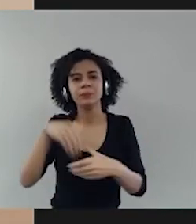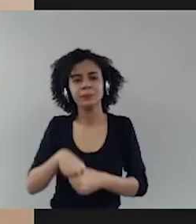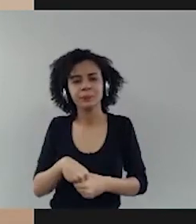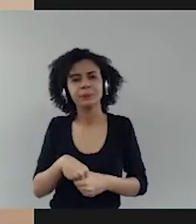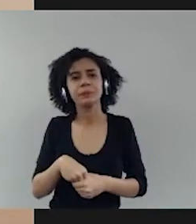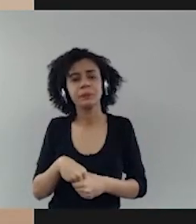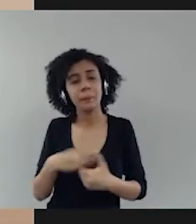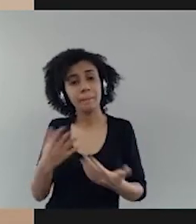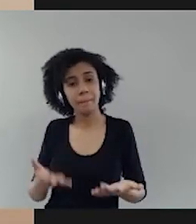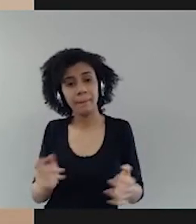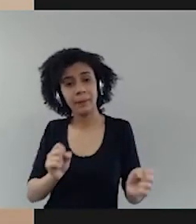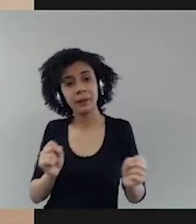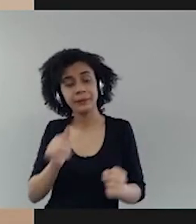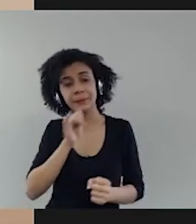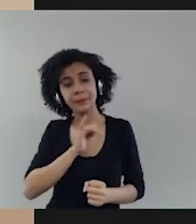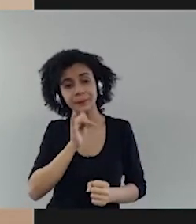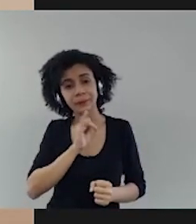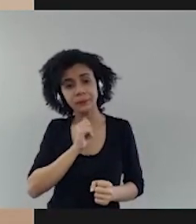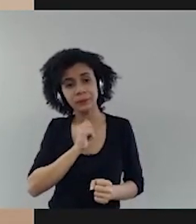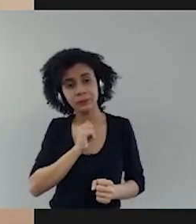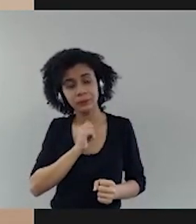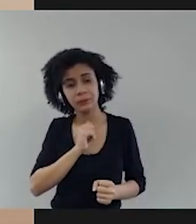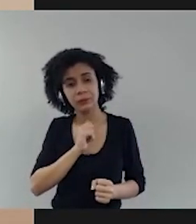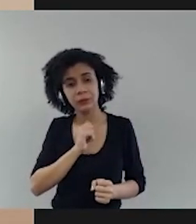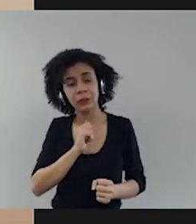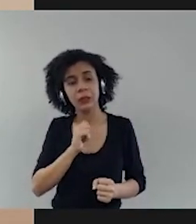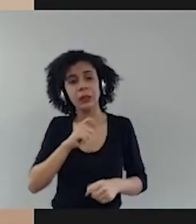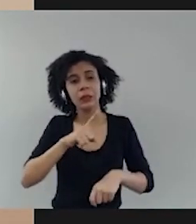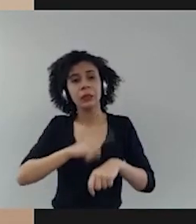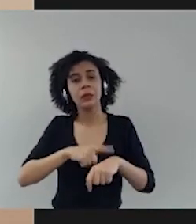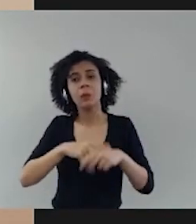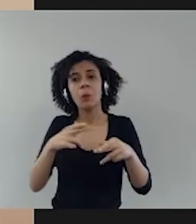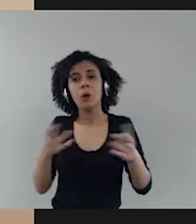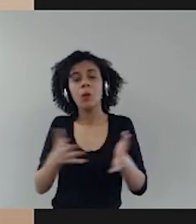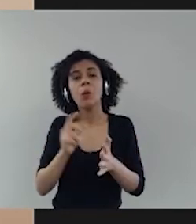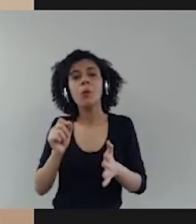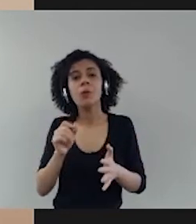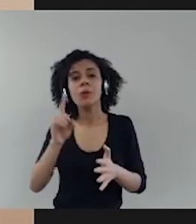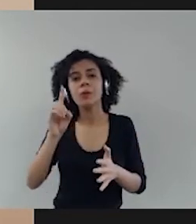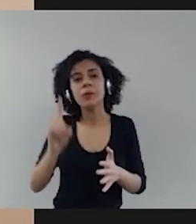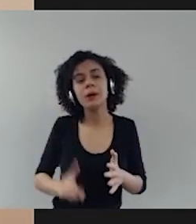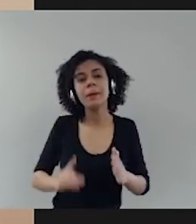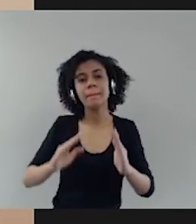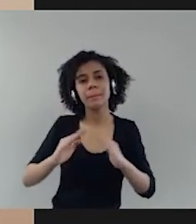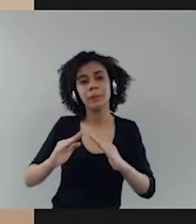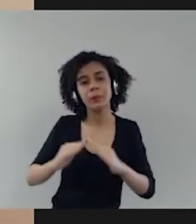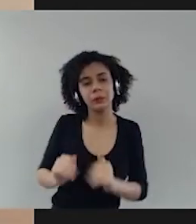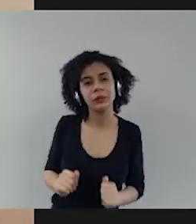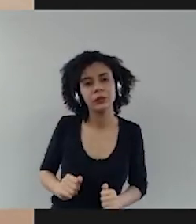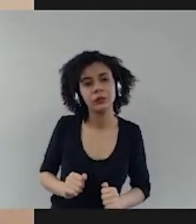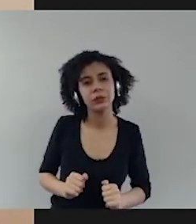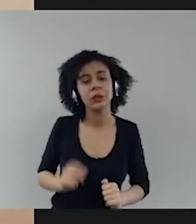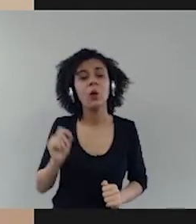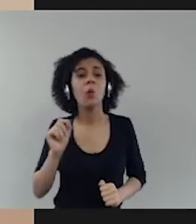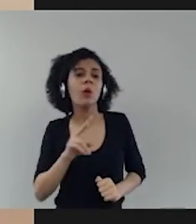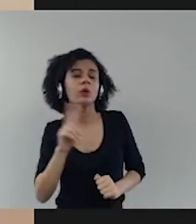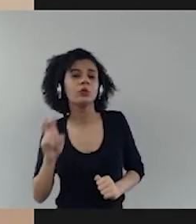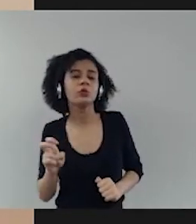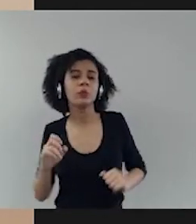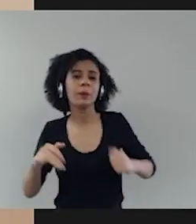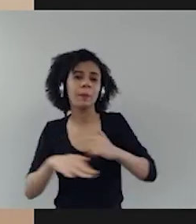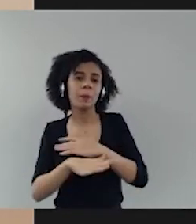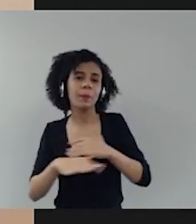urbanístico, a poder, por exemplo, justamente em situações como essa, entender o que é um direito à moradia, o que é uma questão de